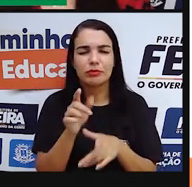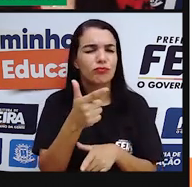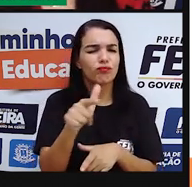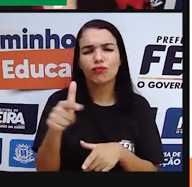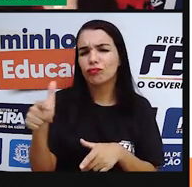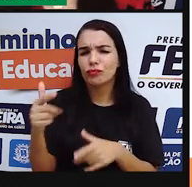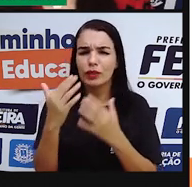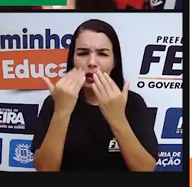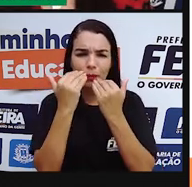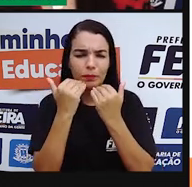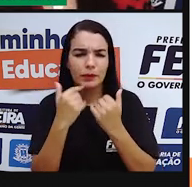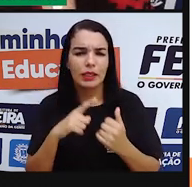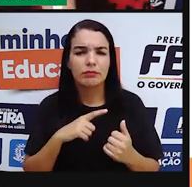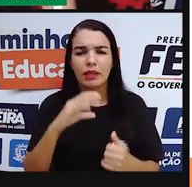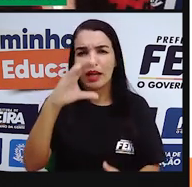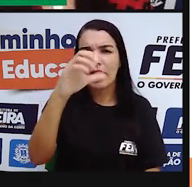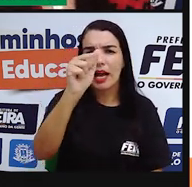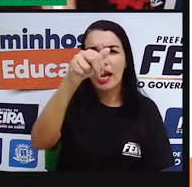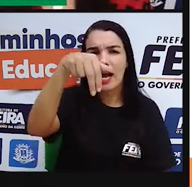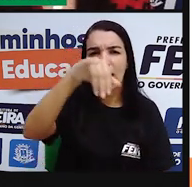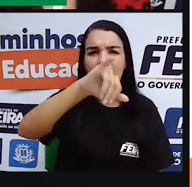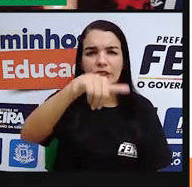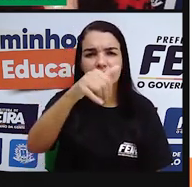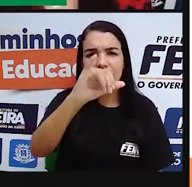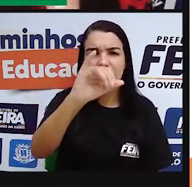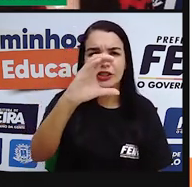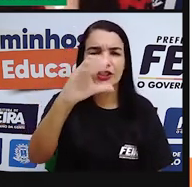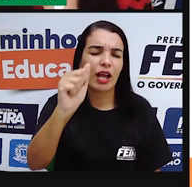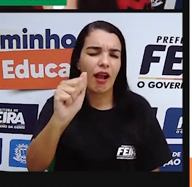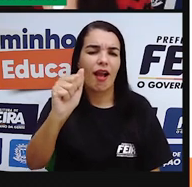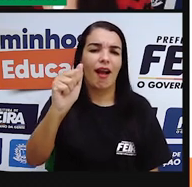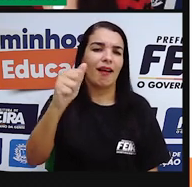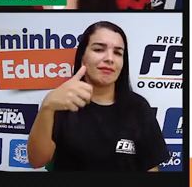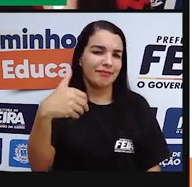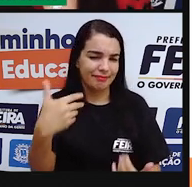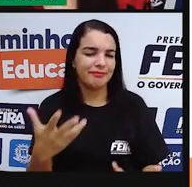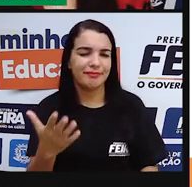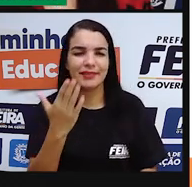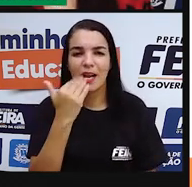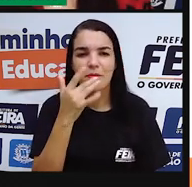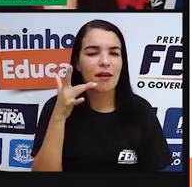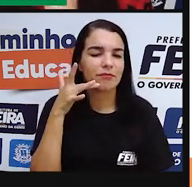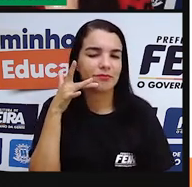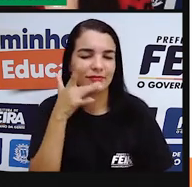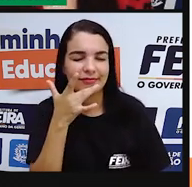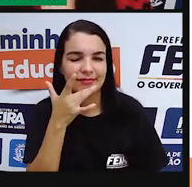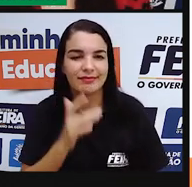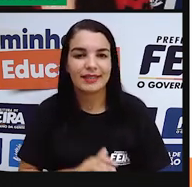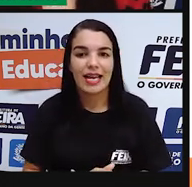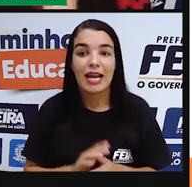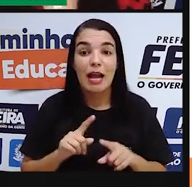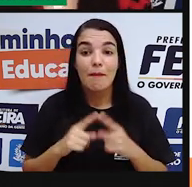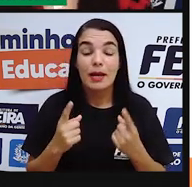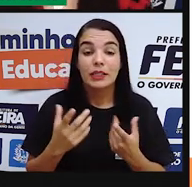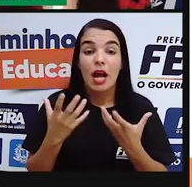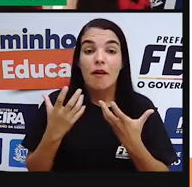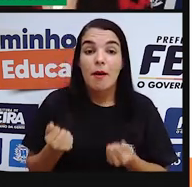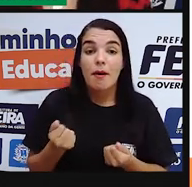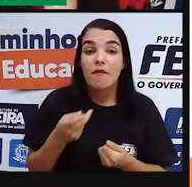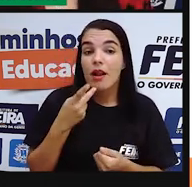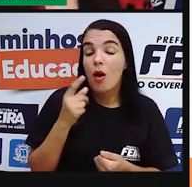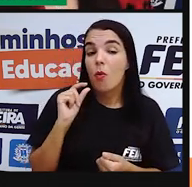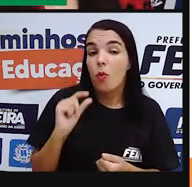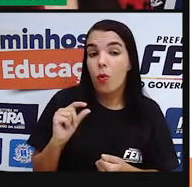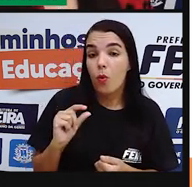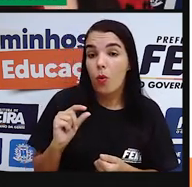outros alimentos que é feito com milho, como por exemplo a canjica, né? Mas vamos falar aqui sobre o que